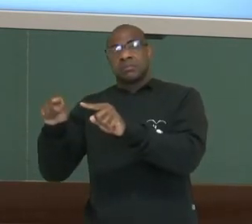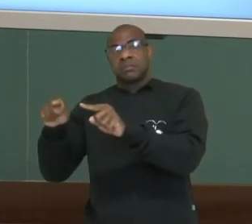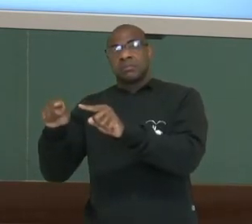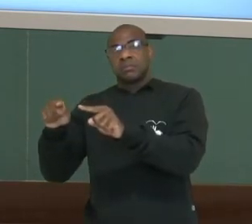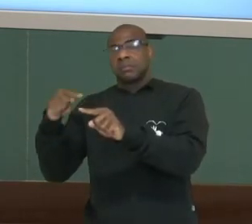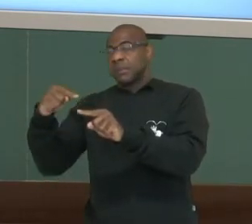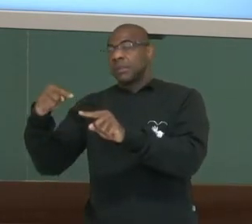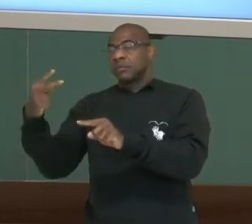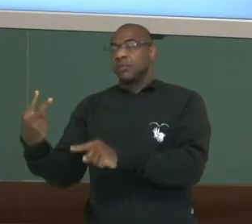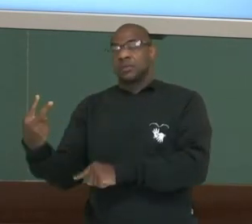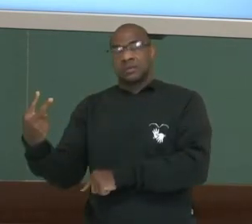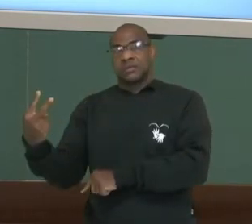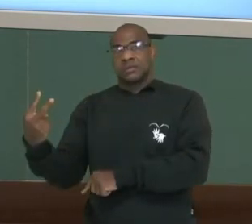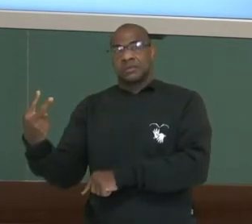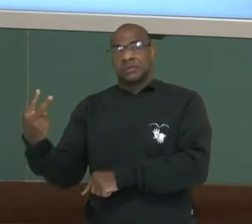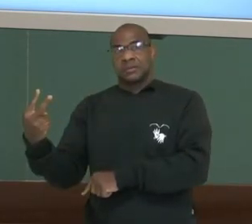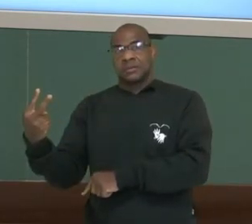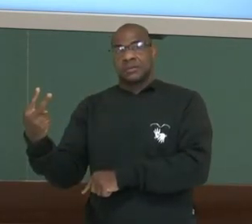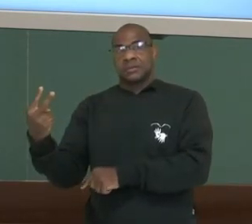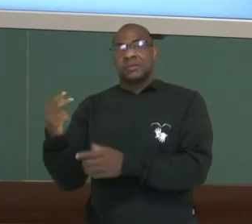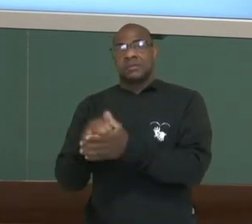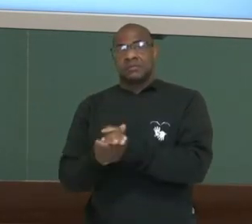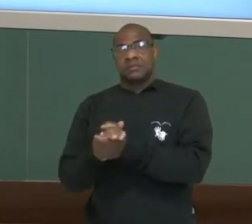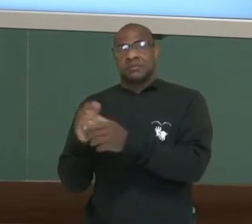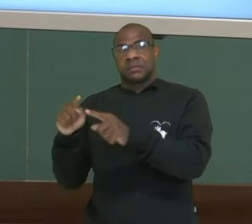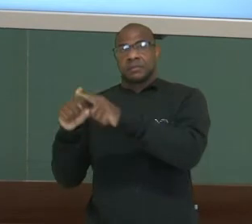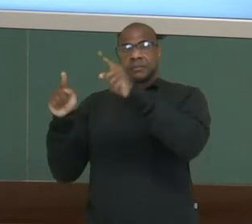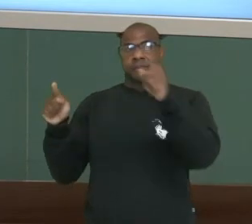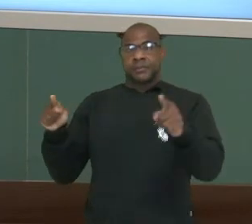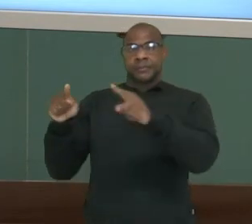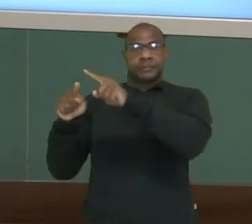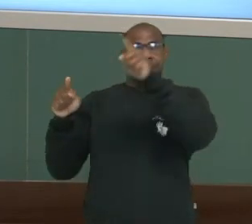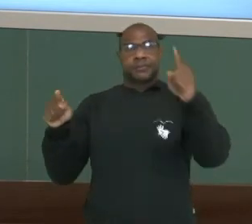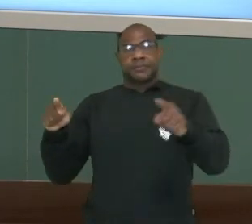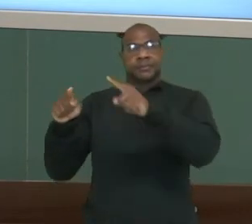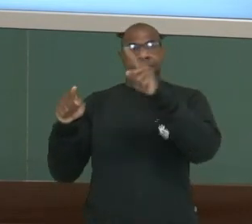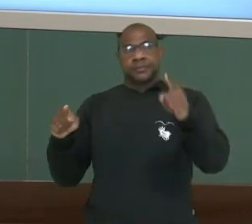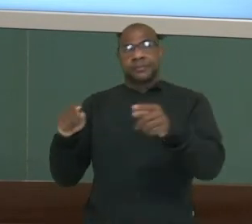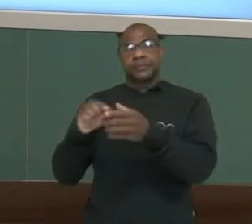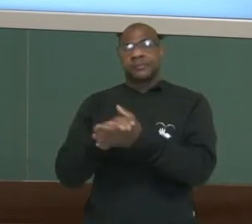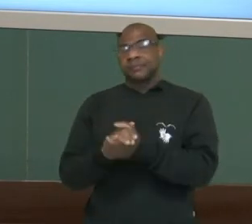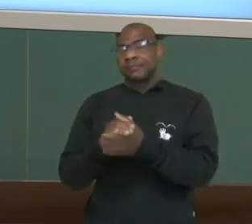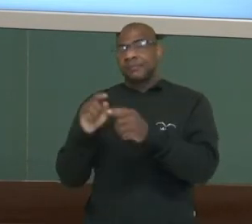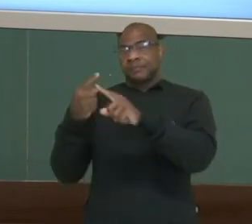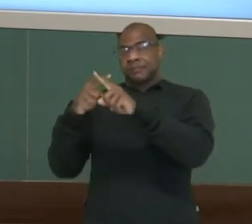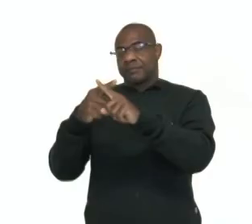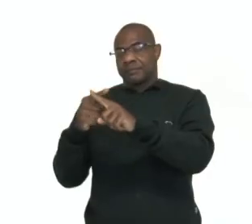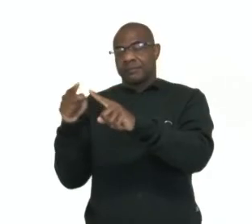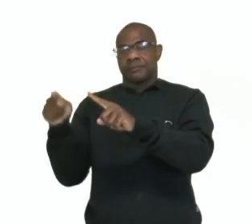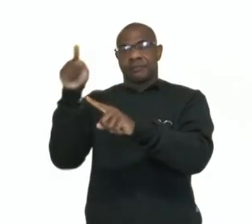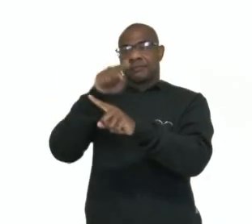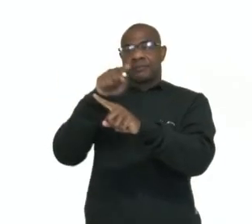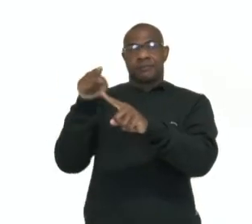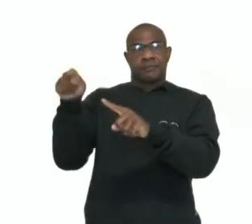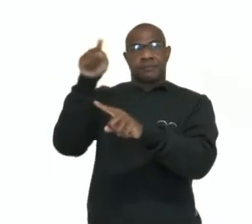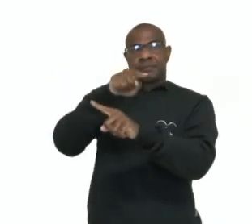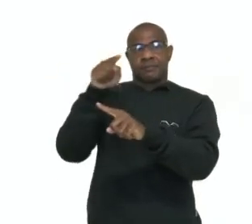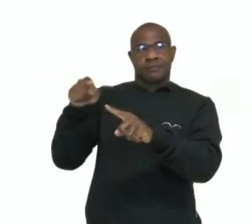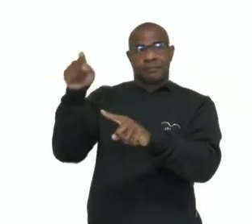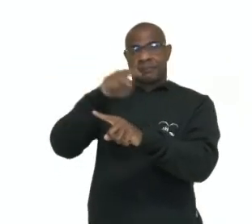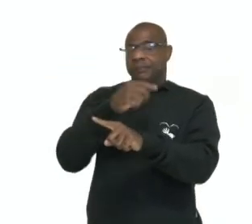por menos 2, ó. Menos 2x. Menos 2 vezes x menos 2x, menos 2 vezes